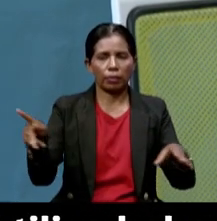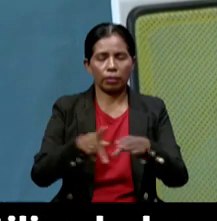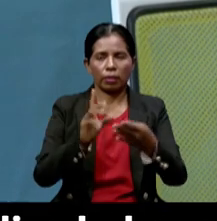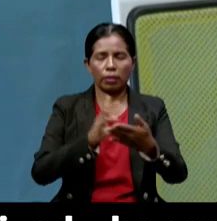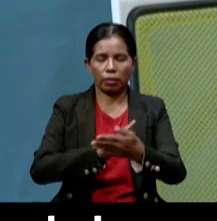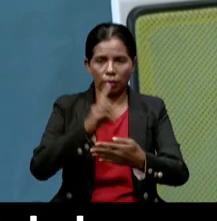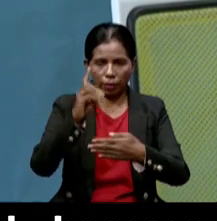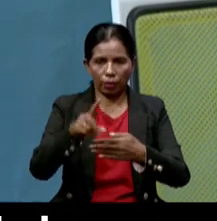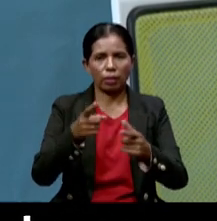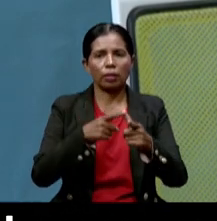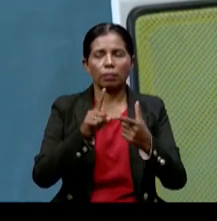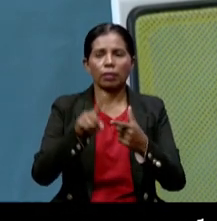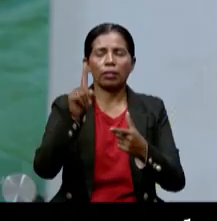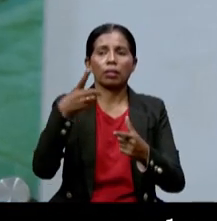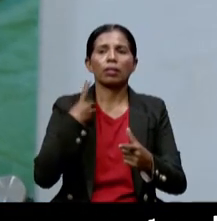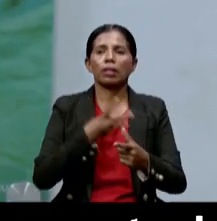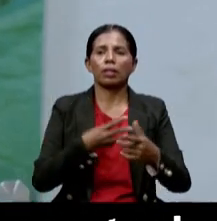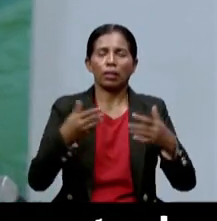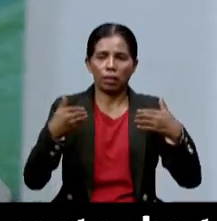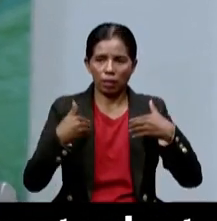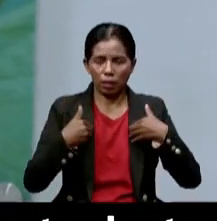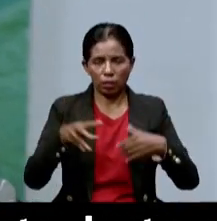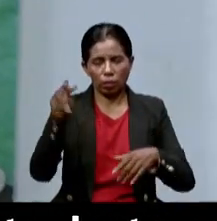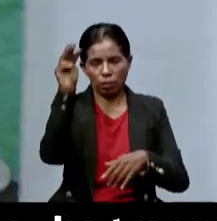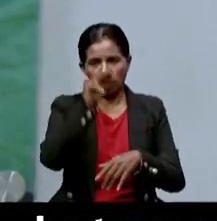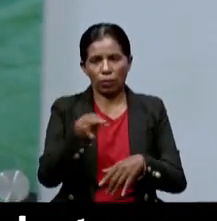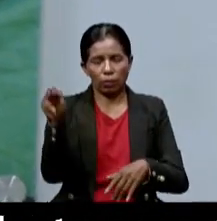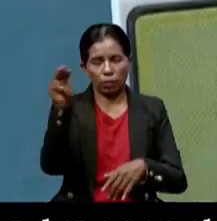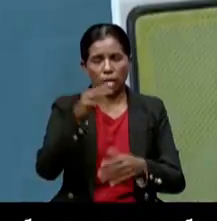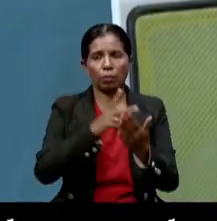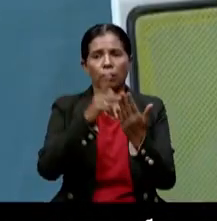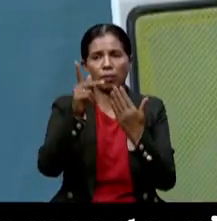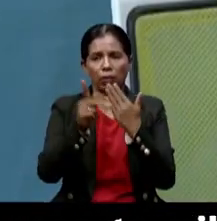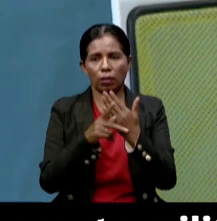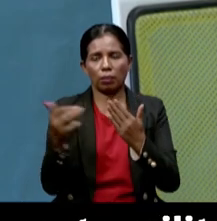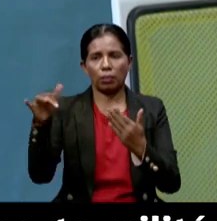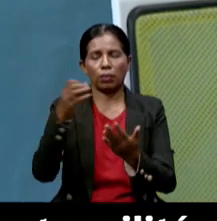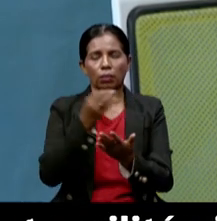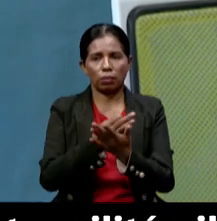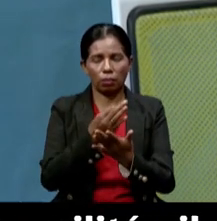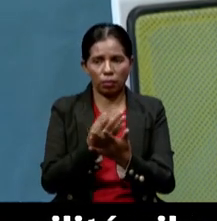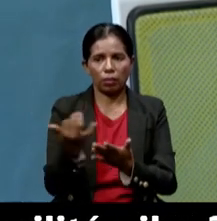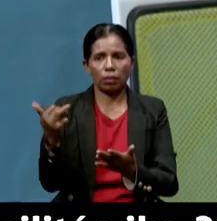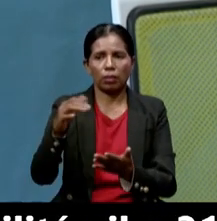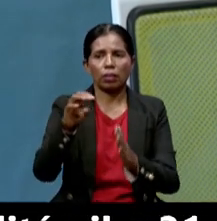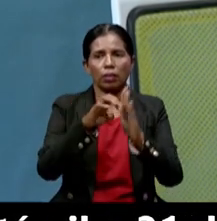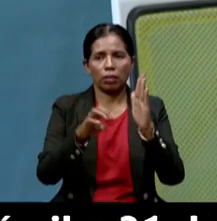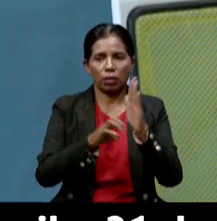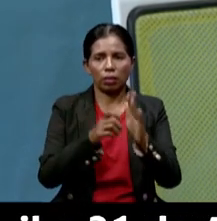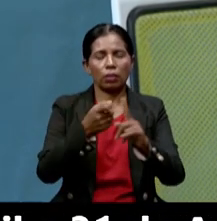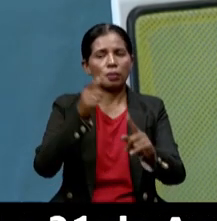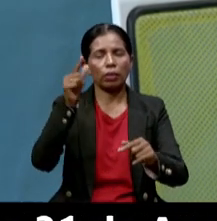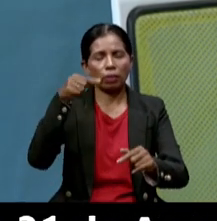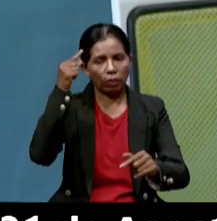ne e da fali maka tayamos papel da tu monitorizaun ba programa sira norsa mensur ne be maka itane estado liu si